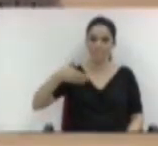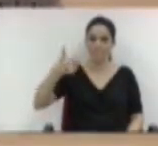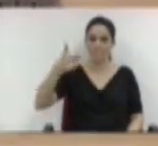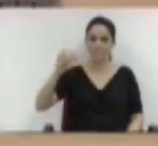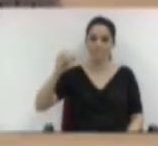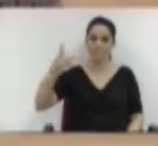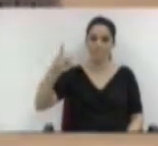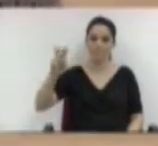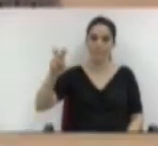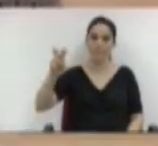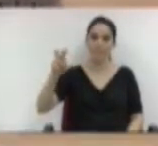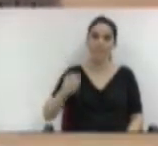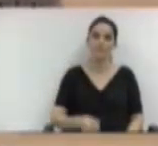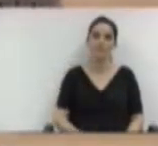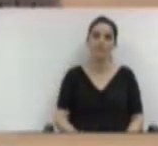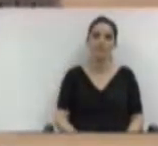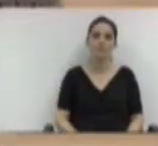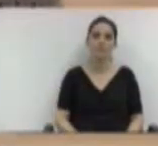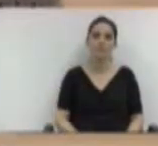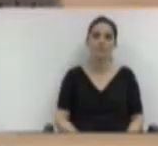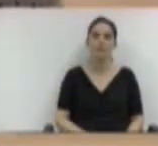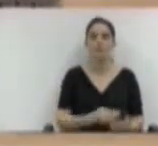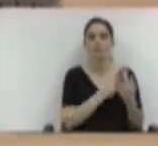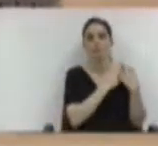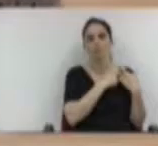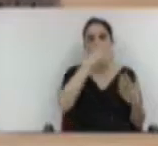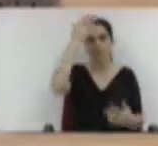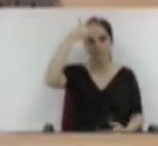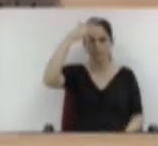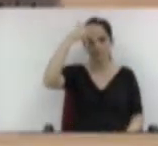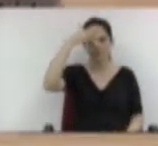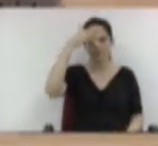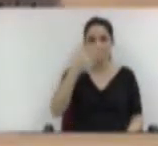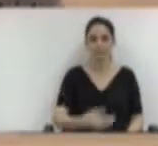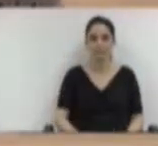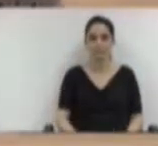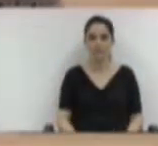901/2015, autora vereadora Érica Tanque.